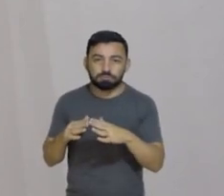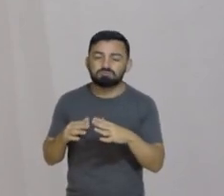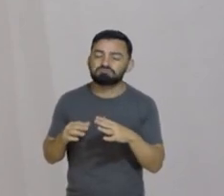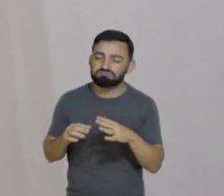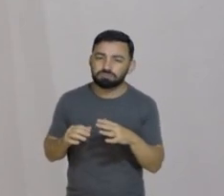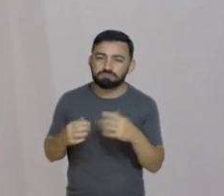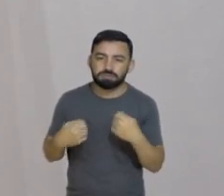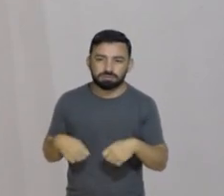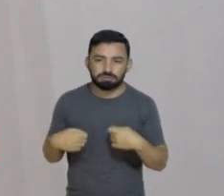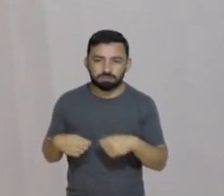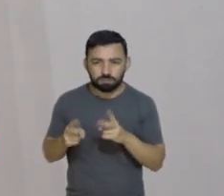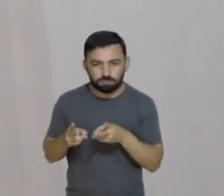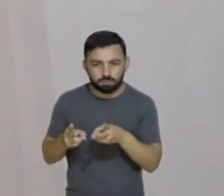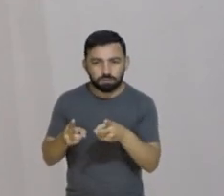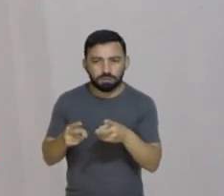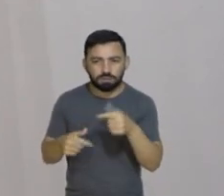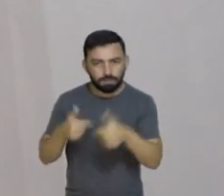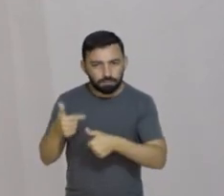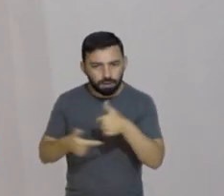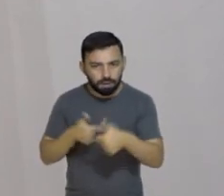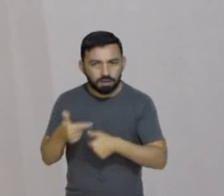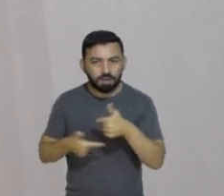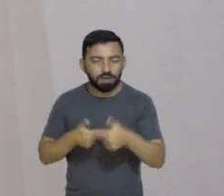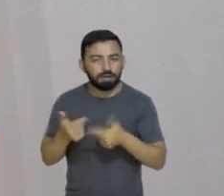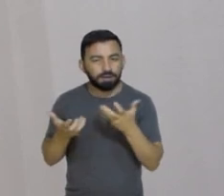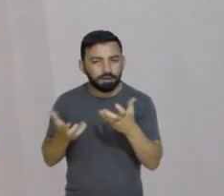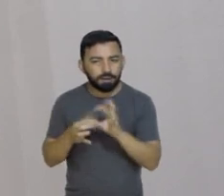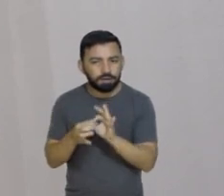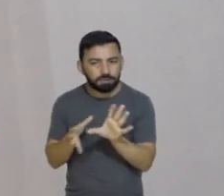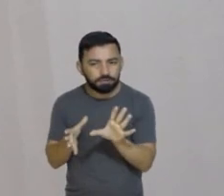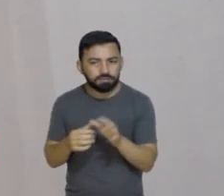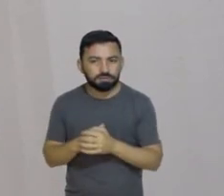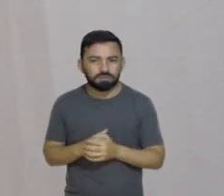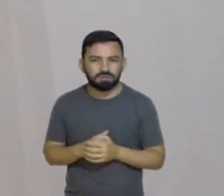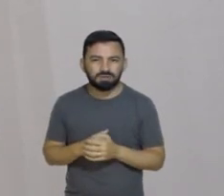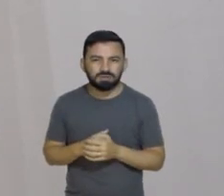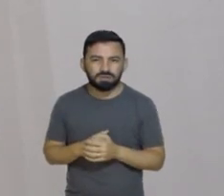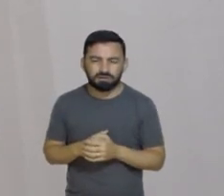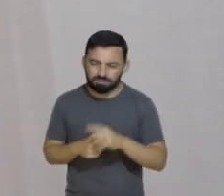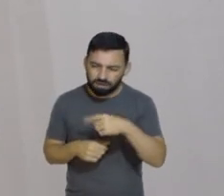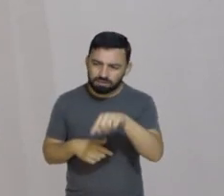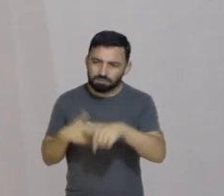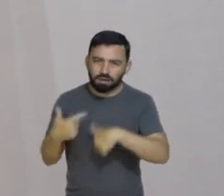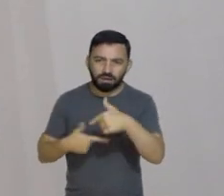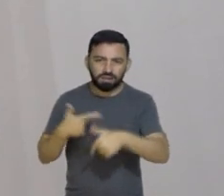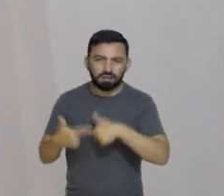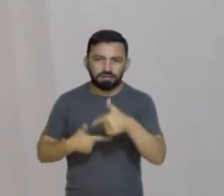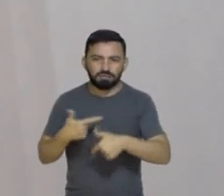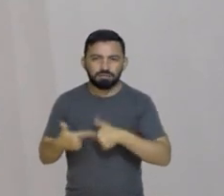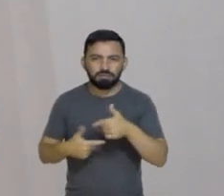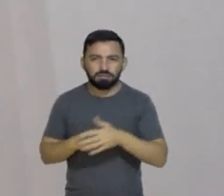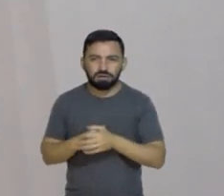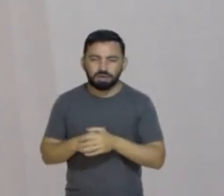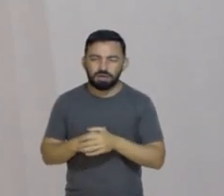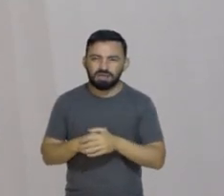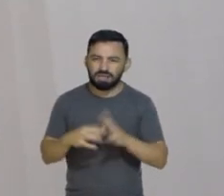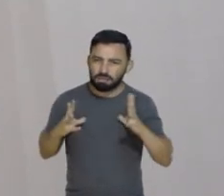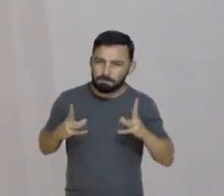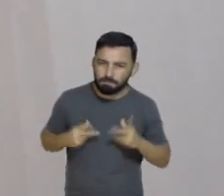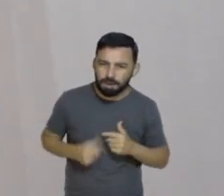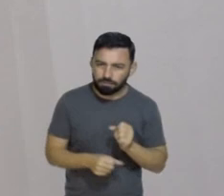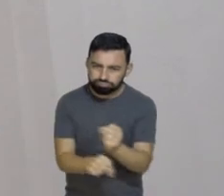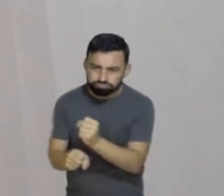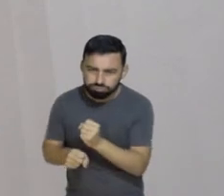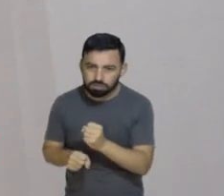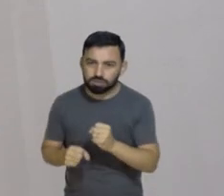tá lá, trabalhar para a liberdade. É isso que tem que ser feito, com essa gente trabalhar. Trabalhar, limpar mato, limpar